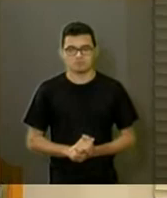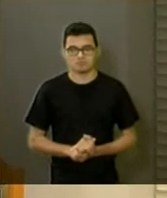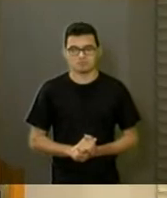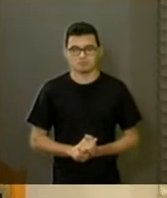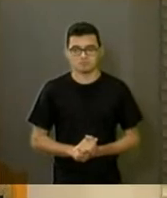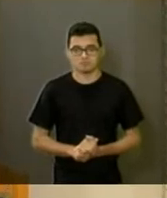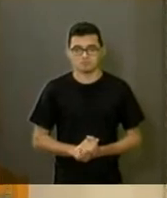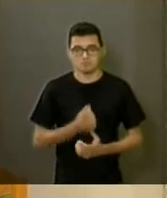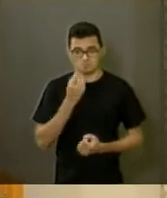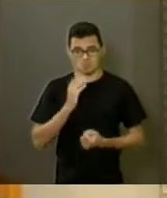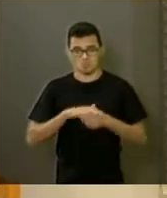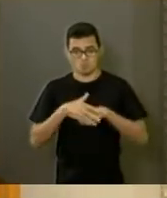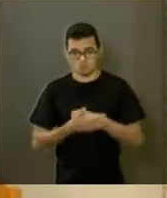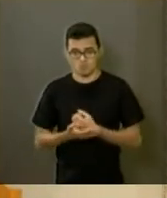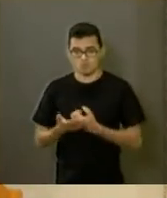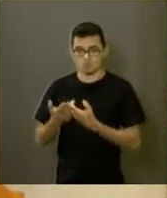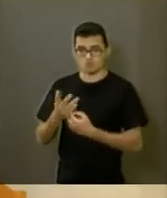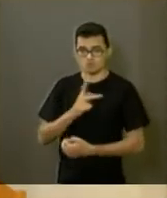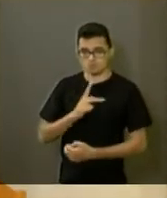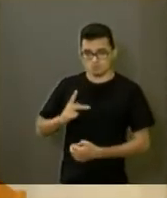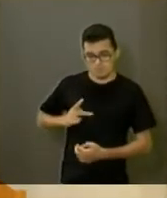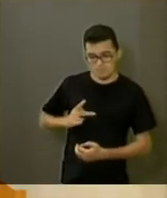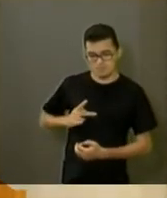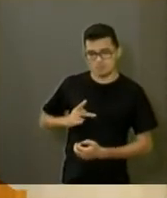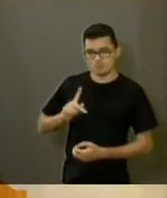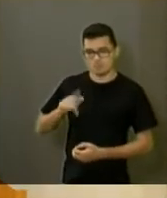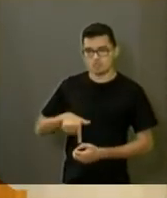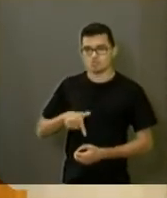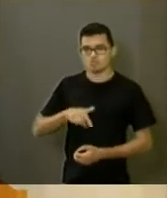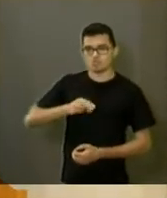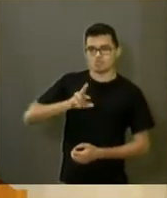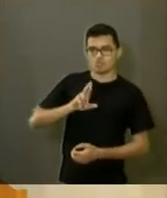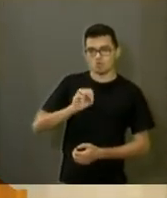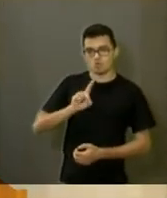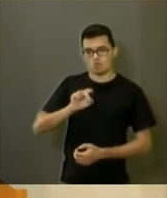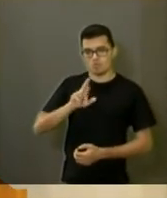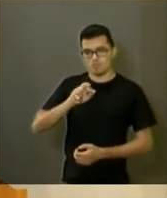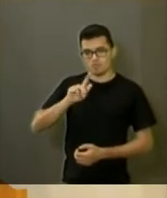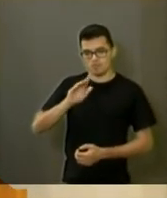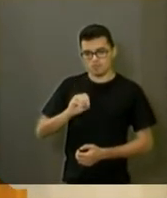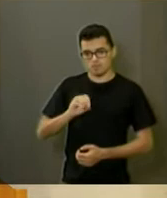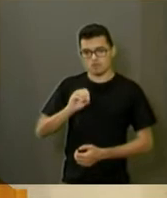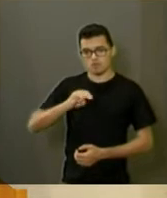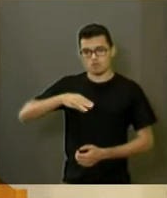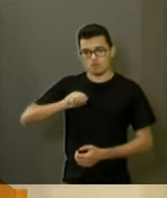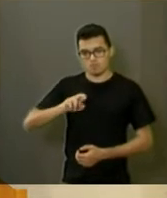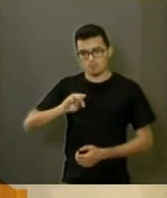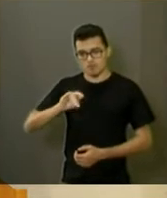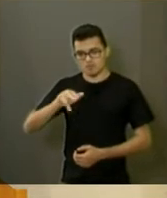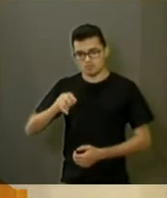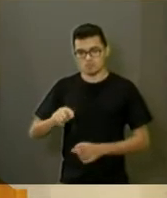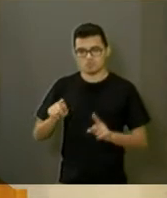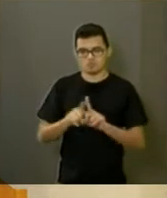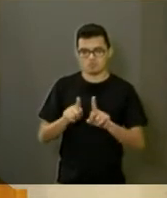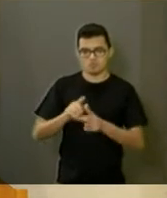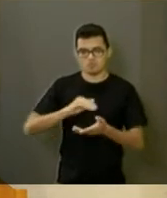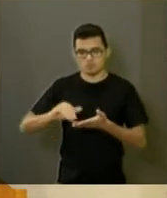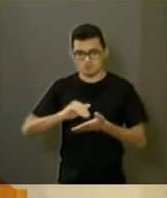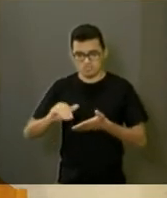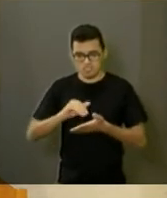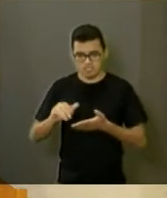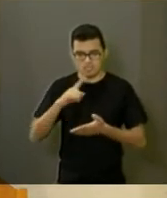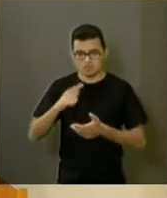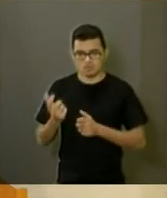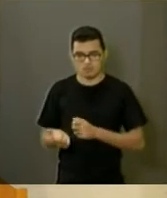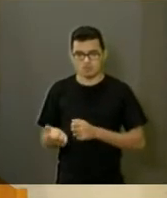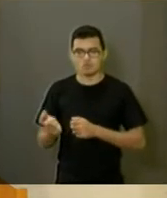Boa noite, presidente da sessão hoje, vereador Rodrigo Martins, secretário de administração de Lojas Mano, representando o prefeito